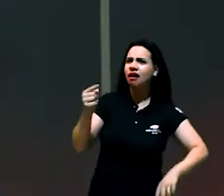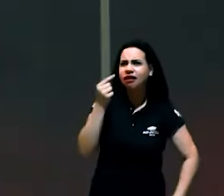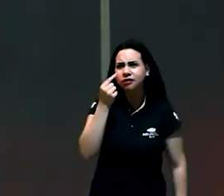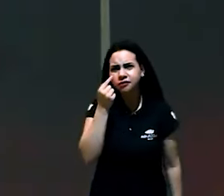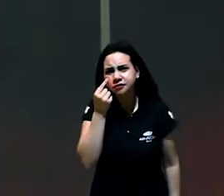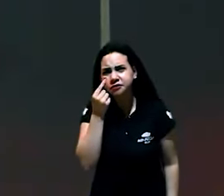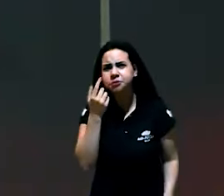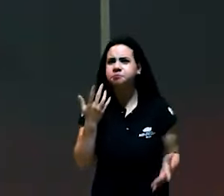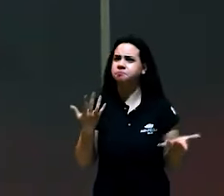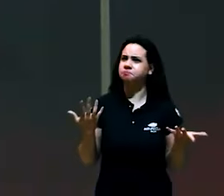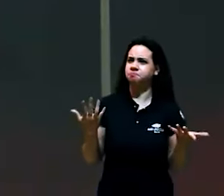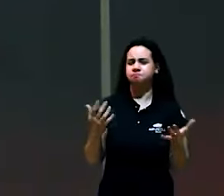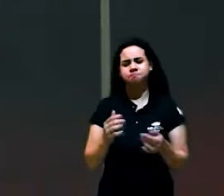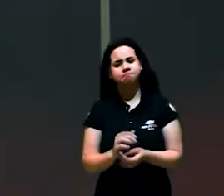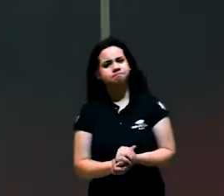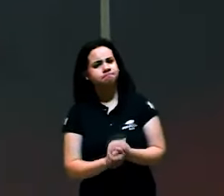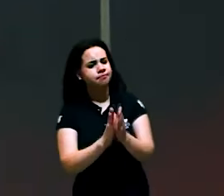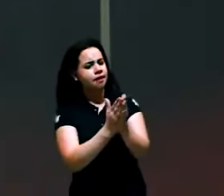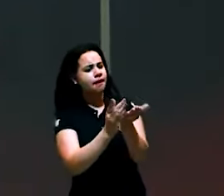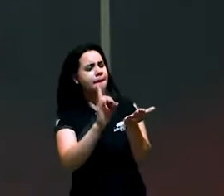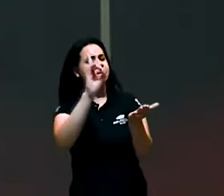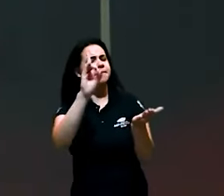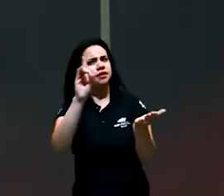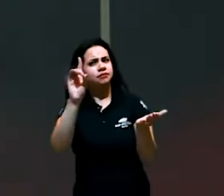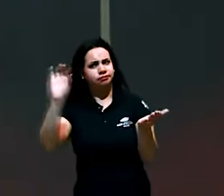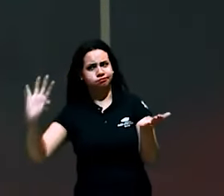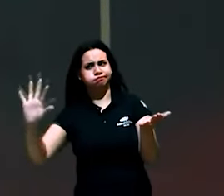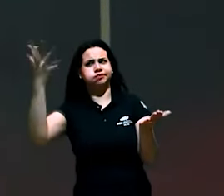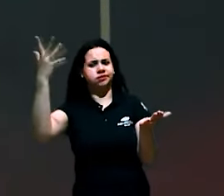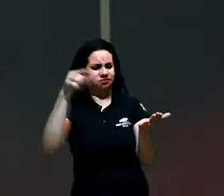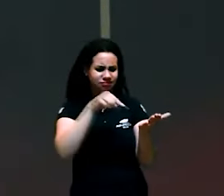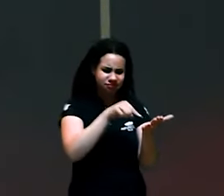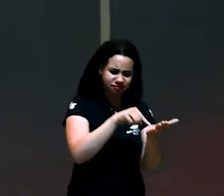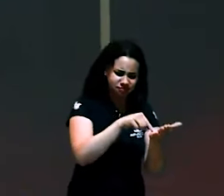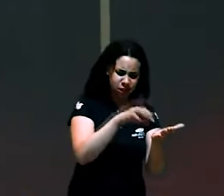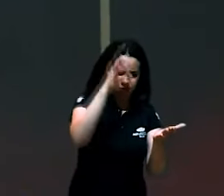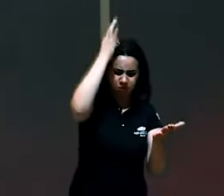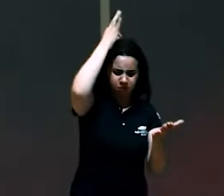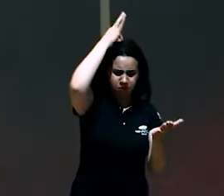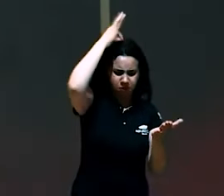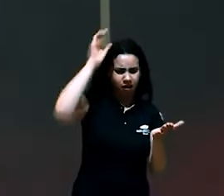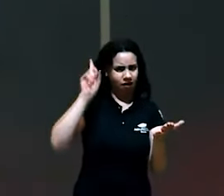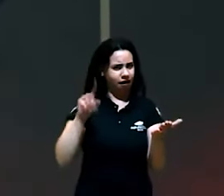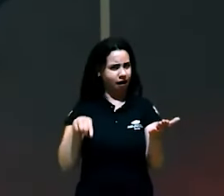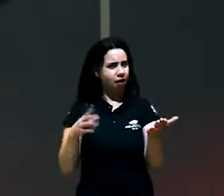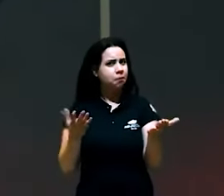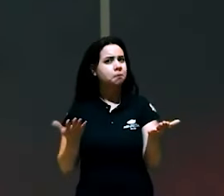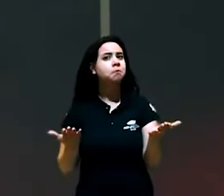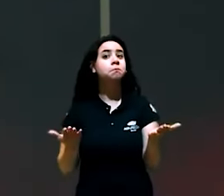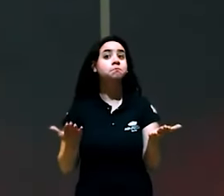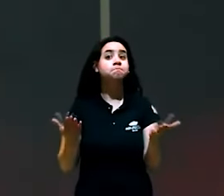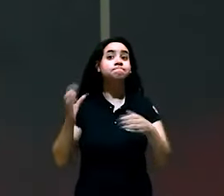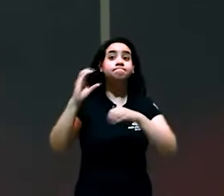analisa biblicamente perguntando: será o Espírito Santo? Será a pessoa do